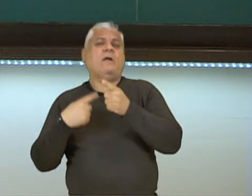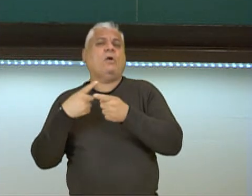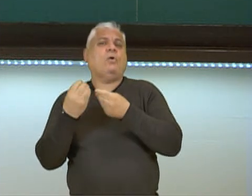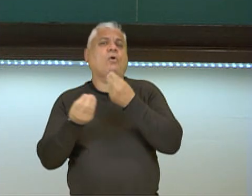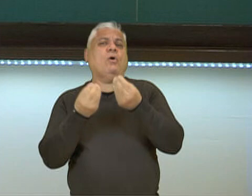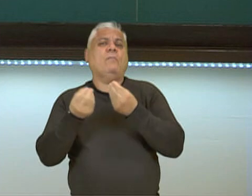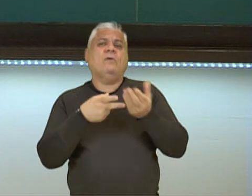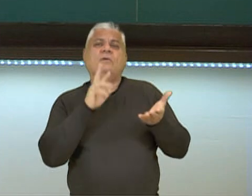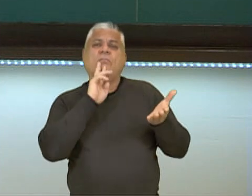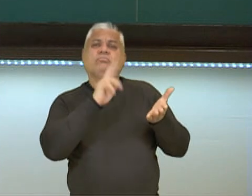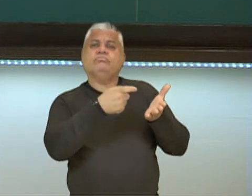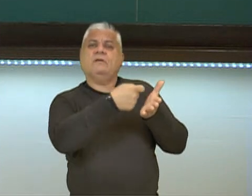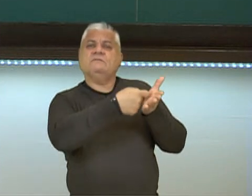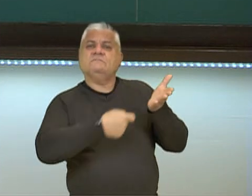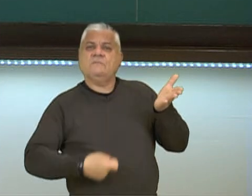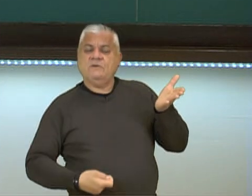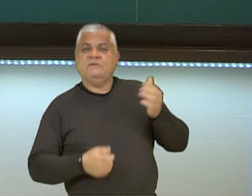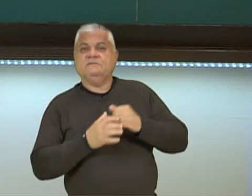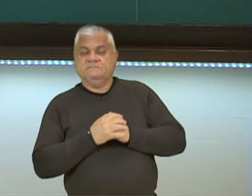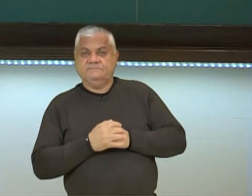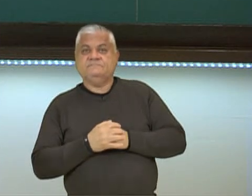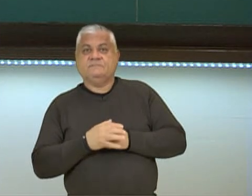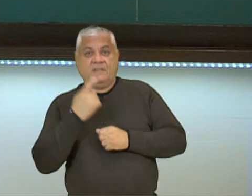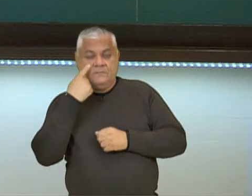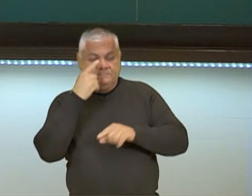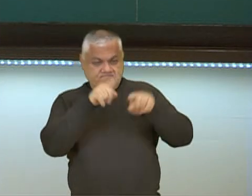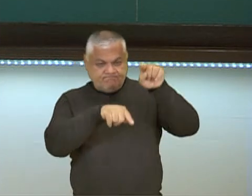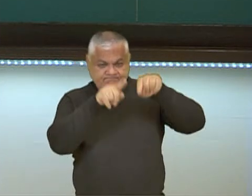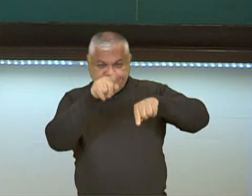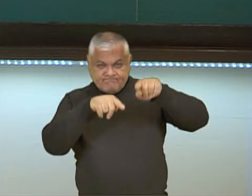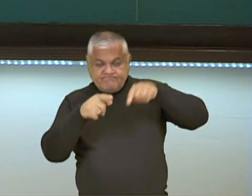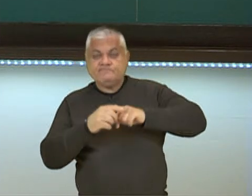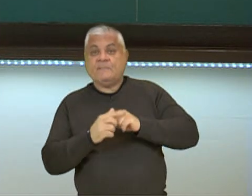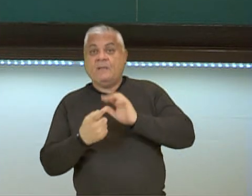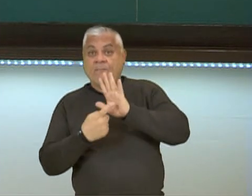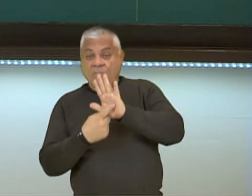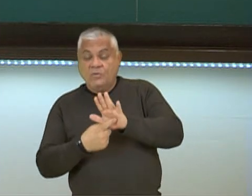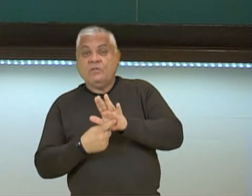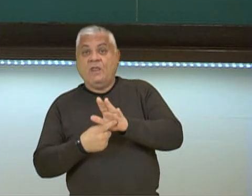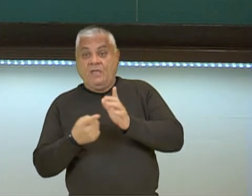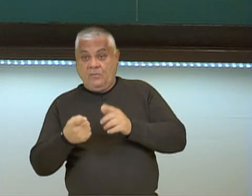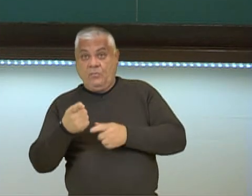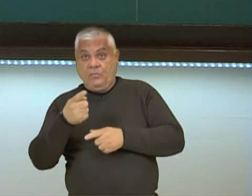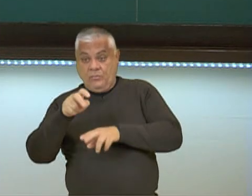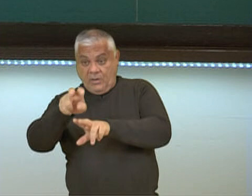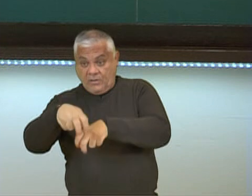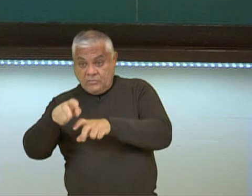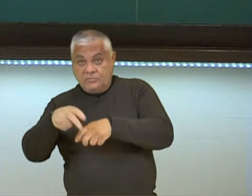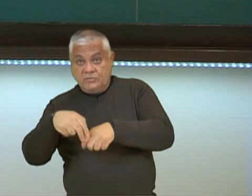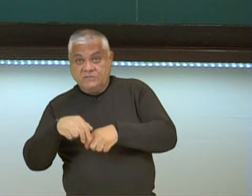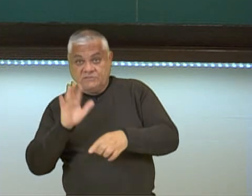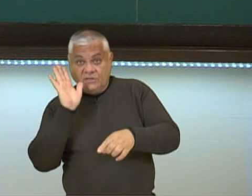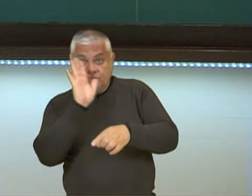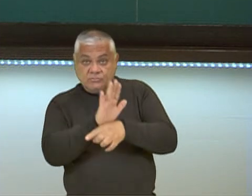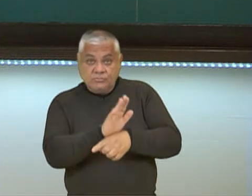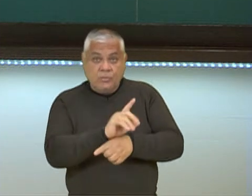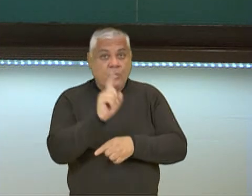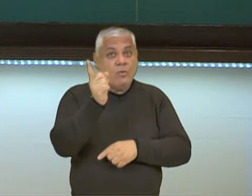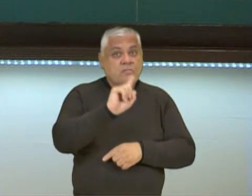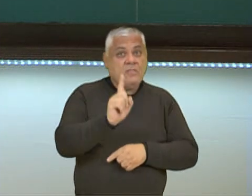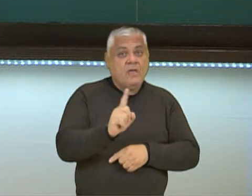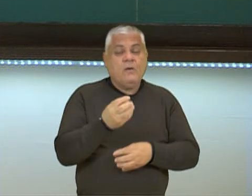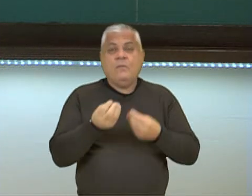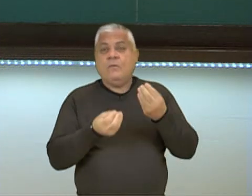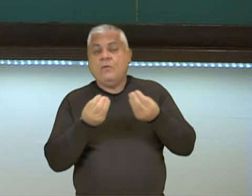a nossa resposta a partir da análise desse gráfico? Se o agronegócio contribuiu para essa queda ou não, e